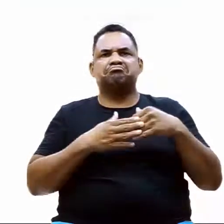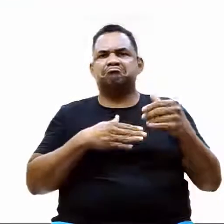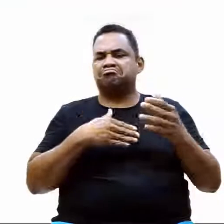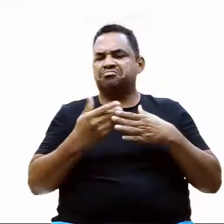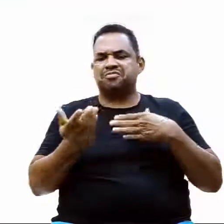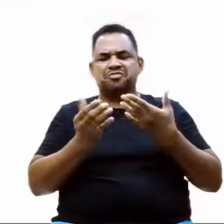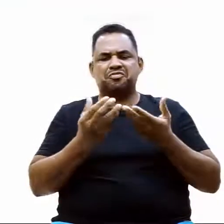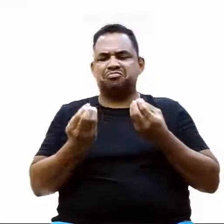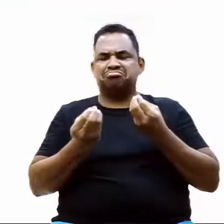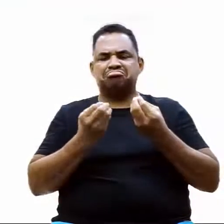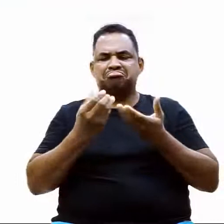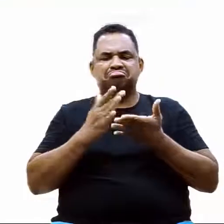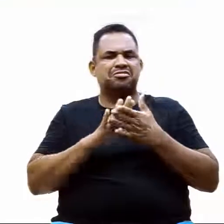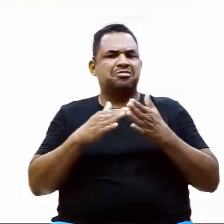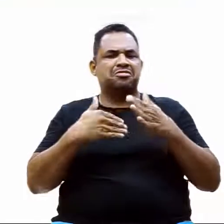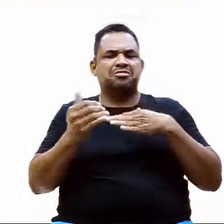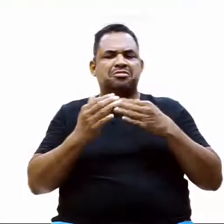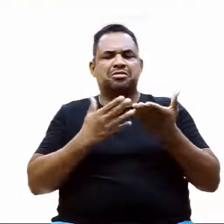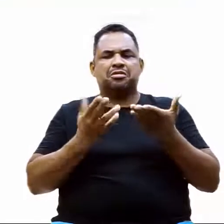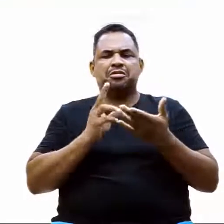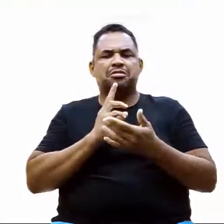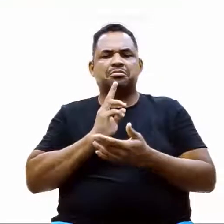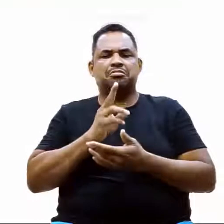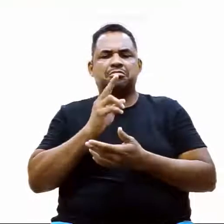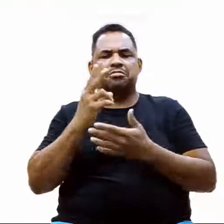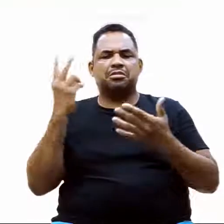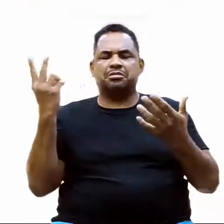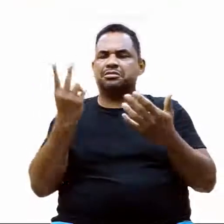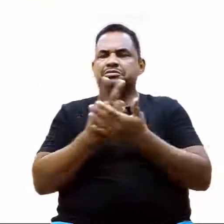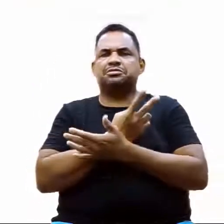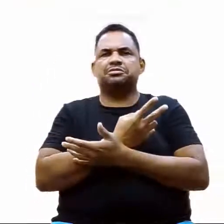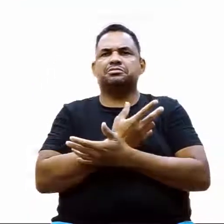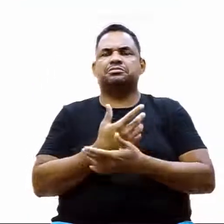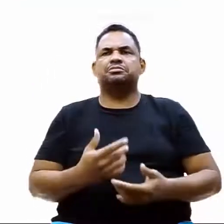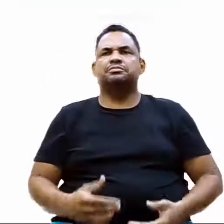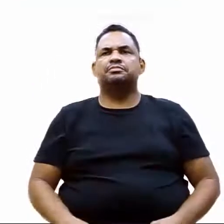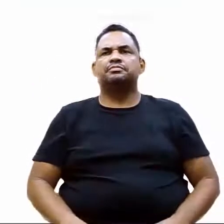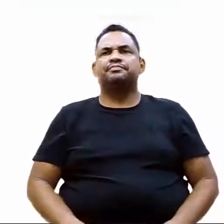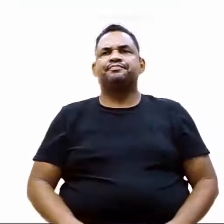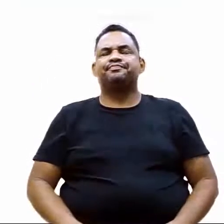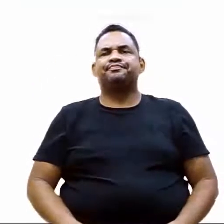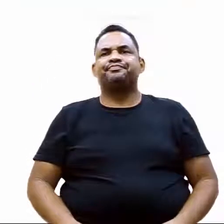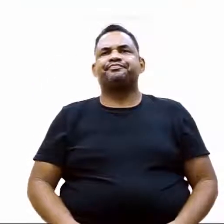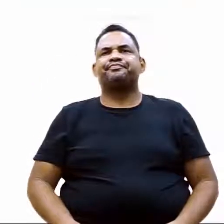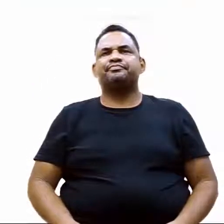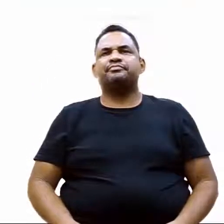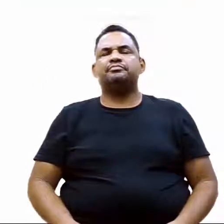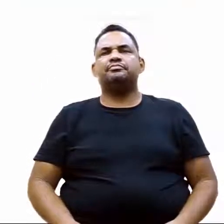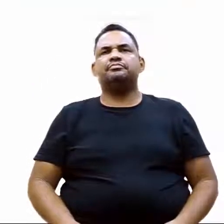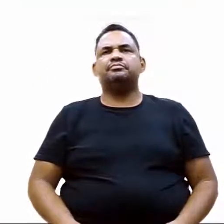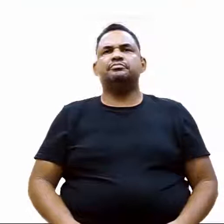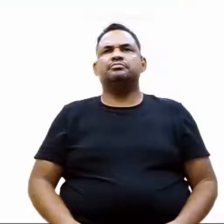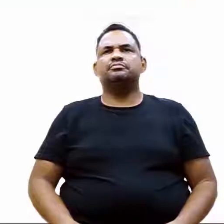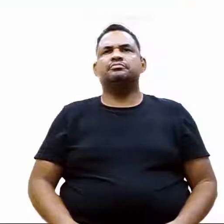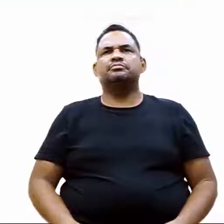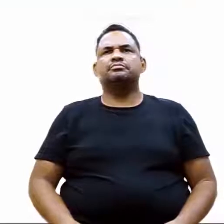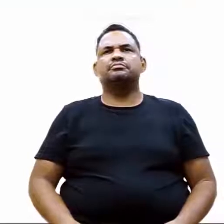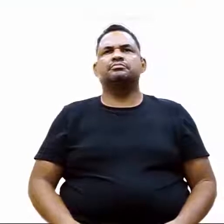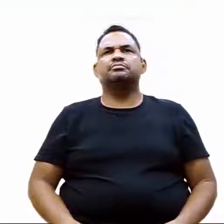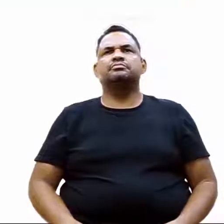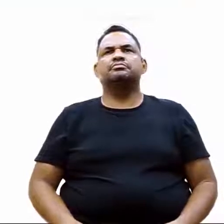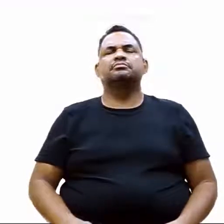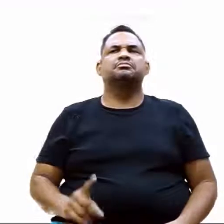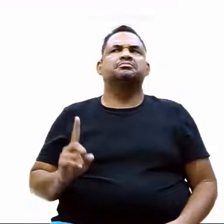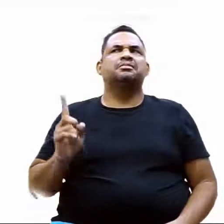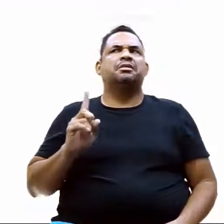independentemente do seu processo de obtenção. Então, veja lá, não foi assim, na